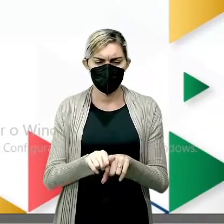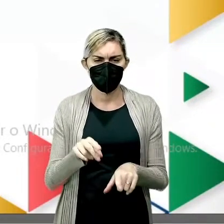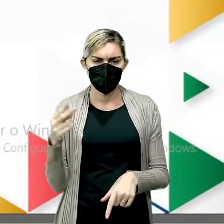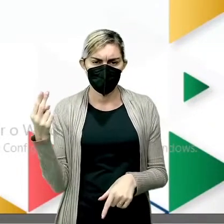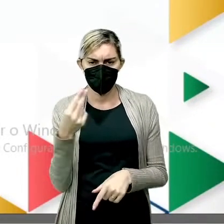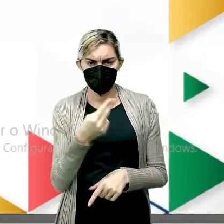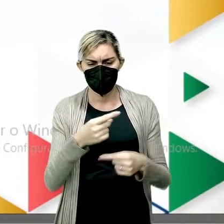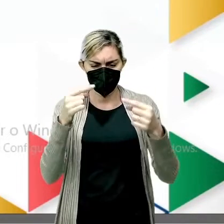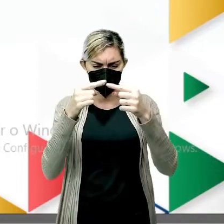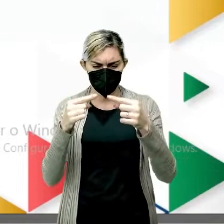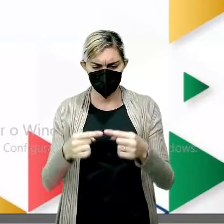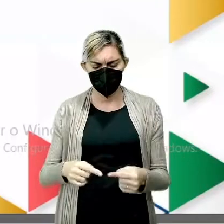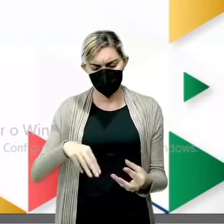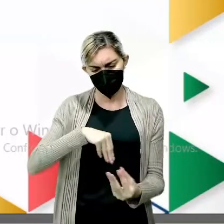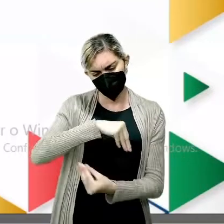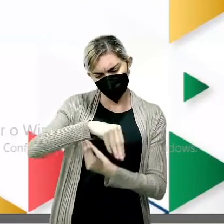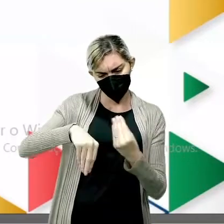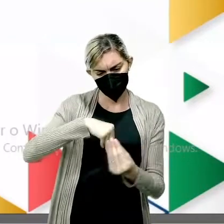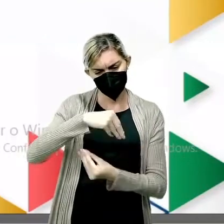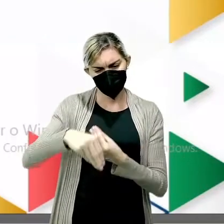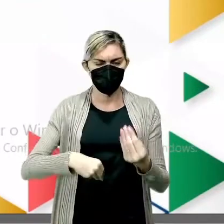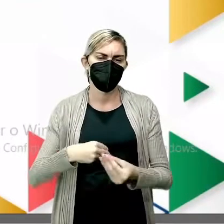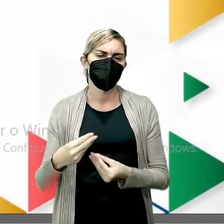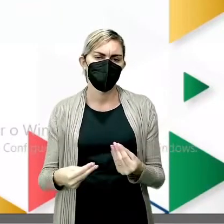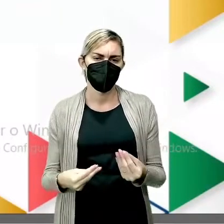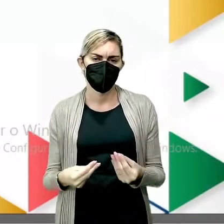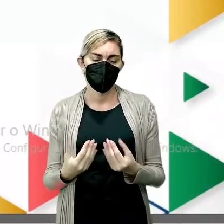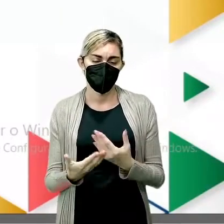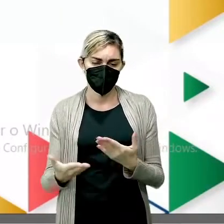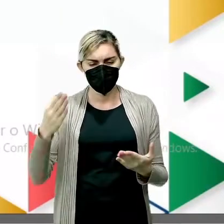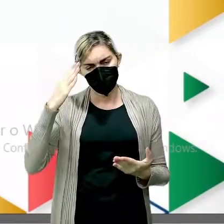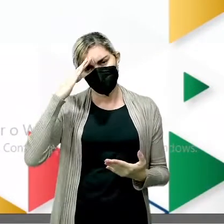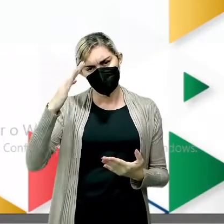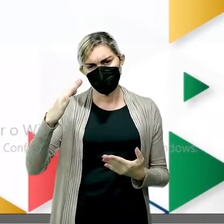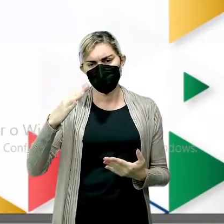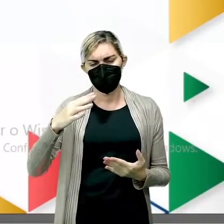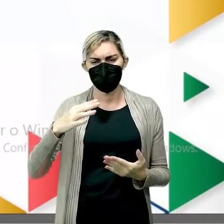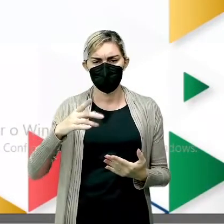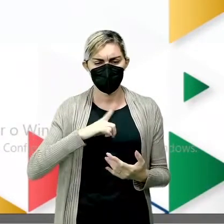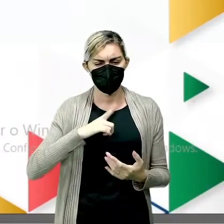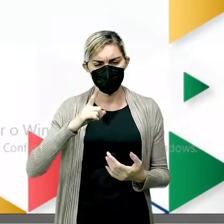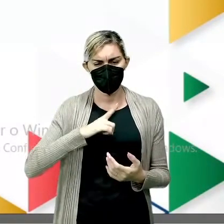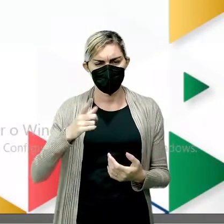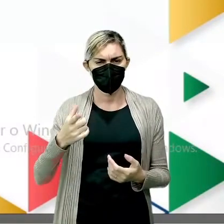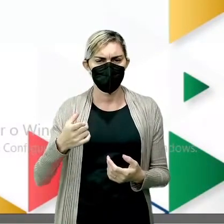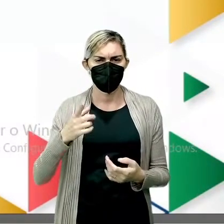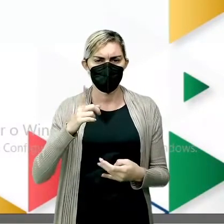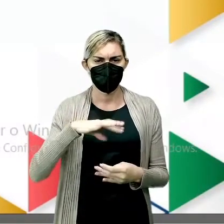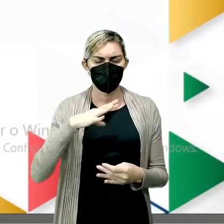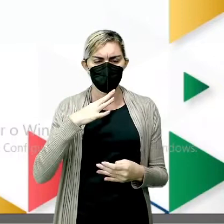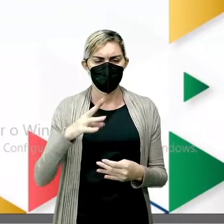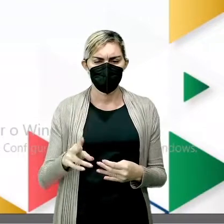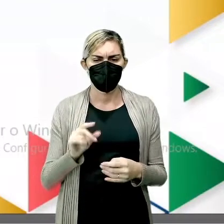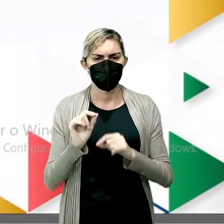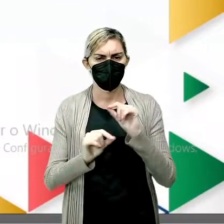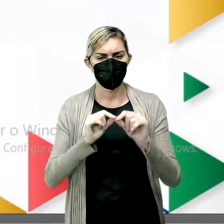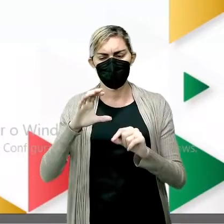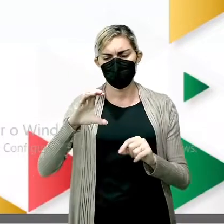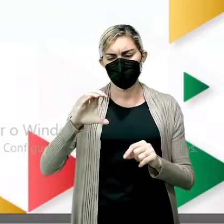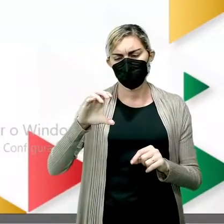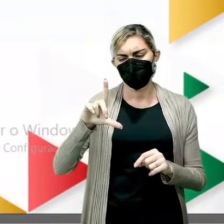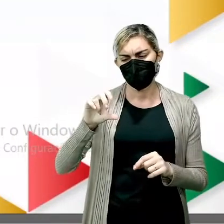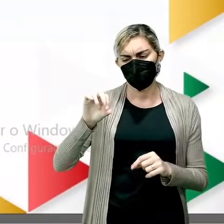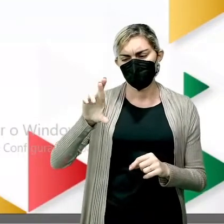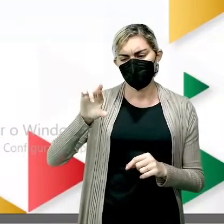suas substâncias que reservam. O principal plástico que é conhecido vai ser o cloroplasto,